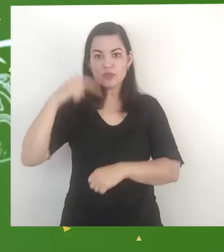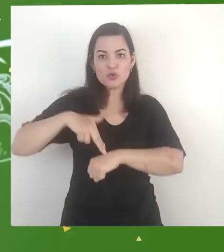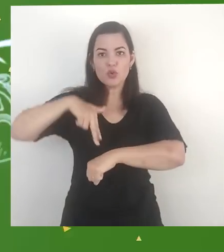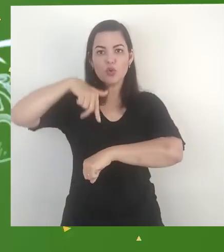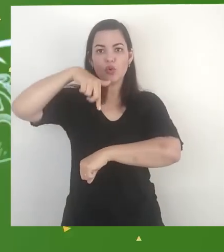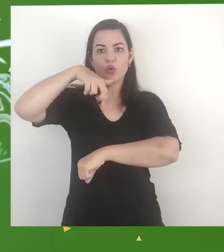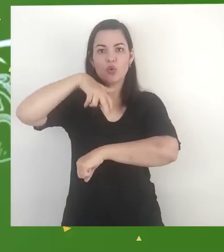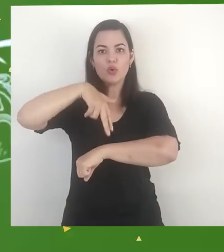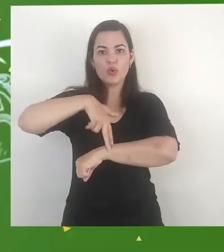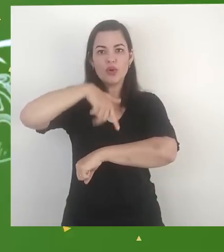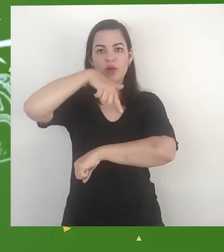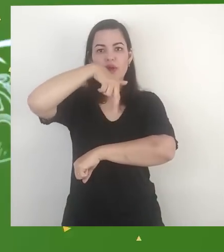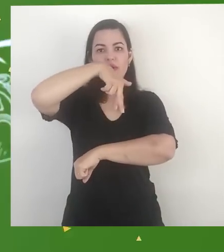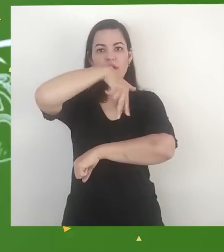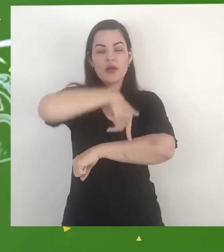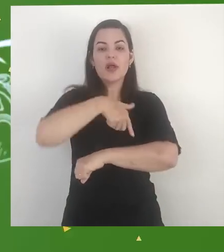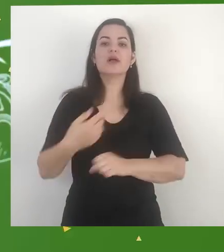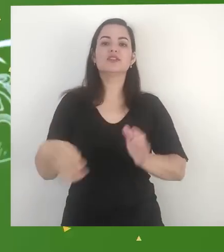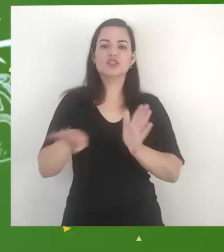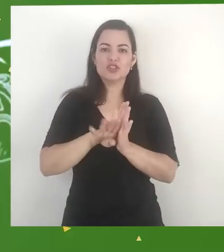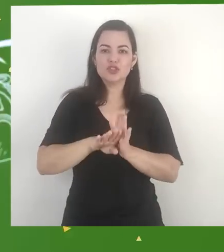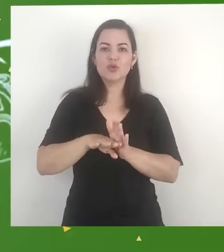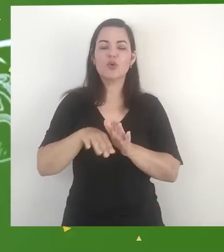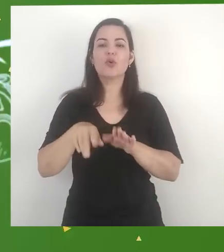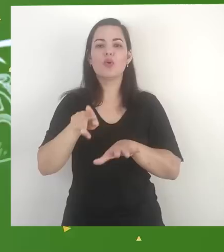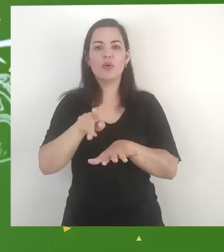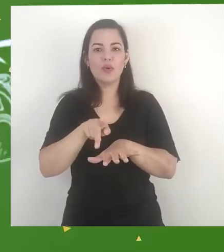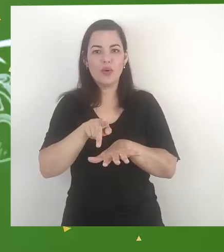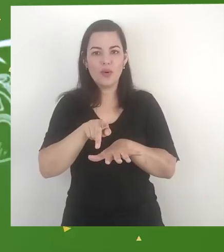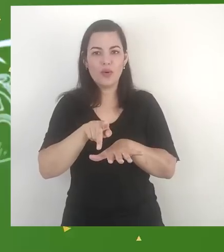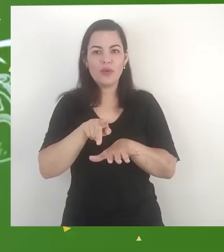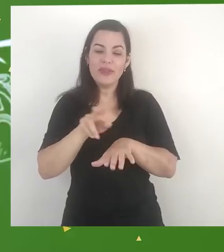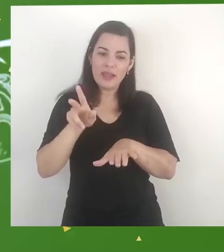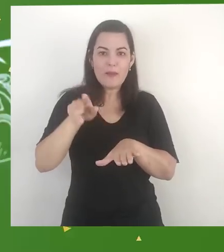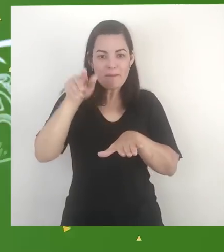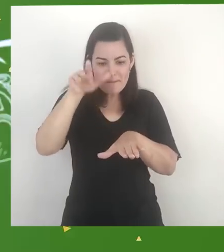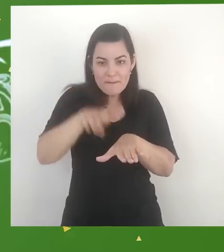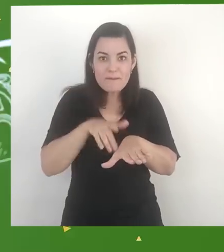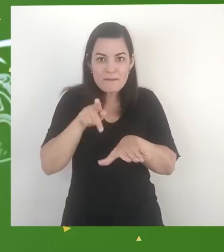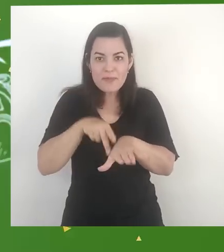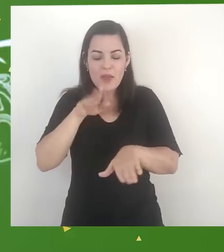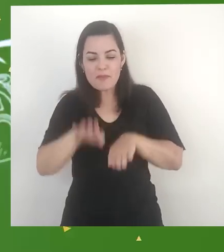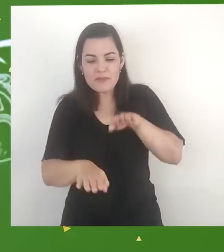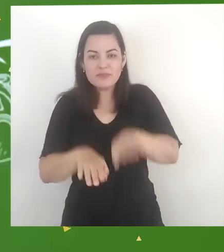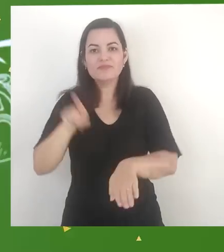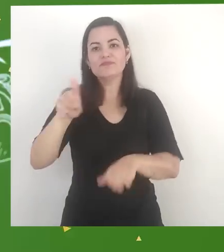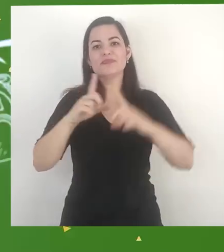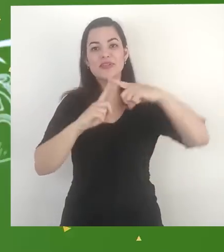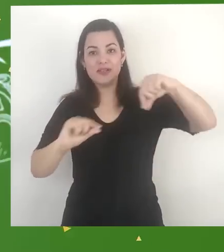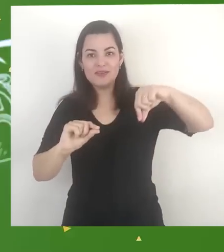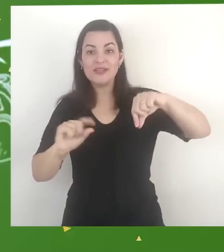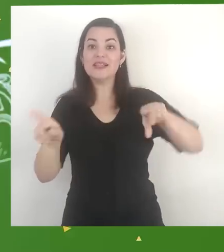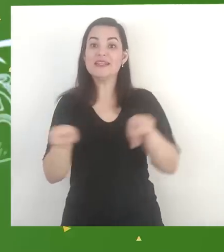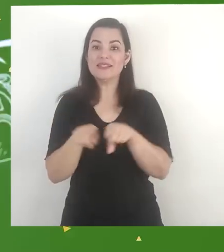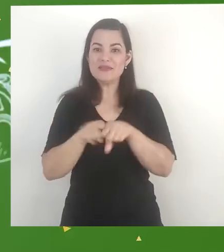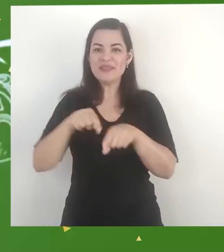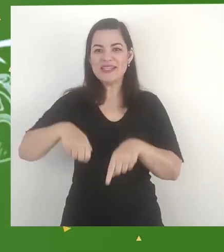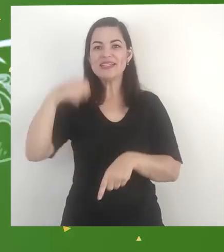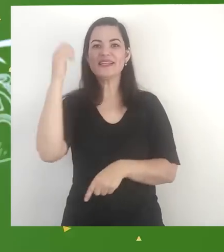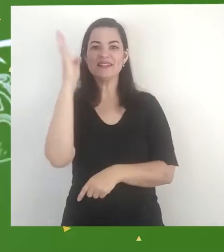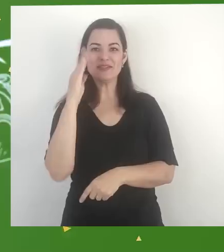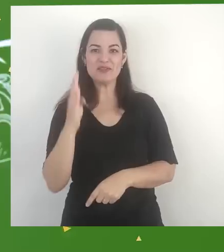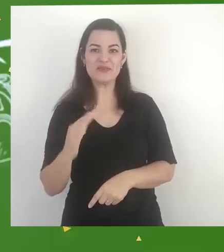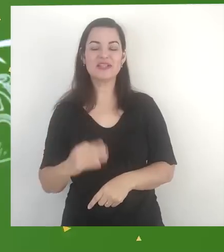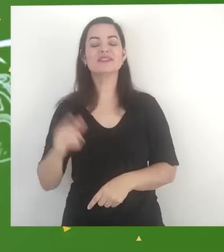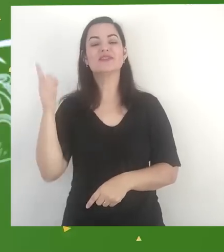pisar na Lua. O Brasil também criou um satélite que foi enviado ao espaço em fevereiro de